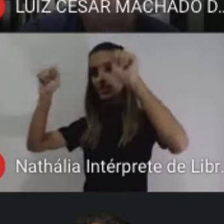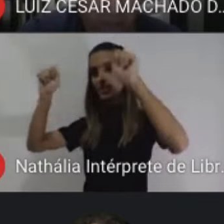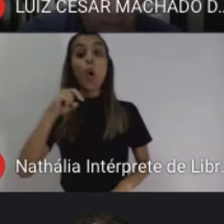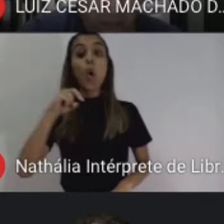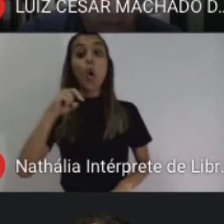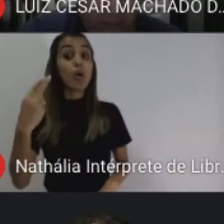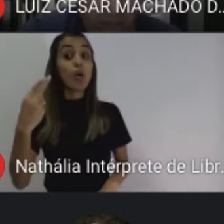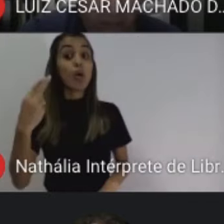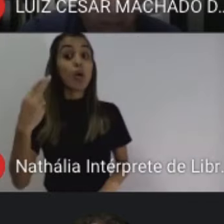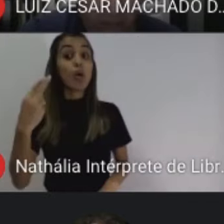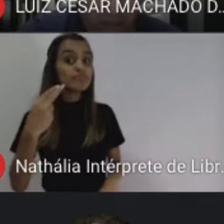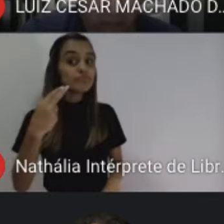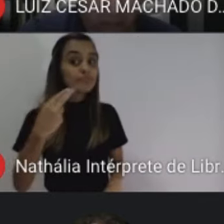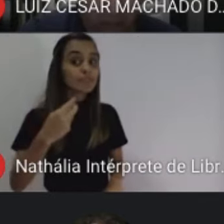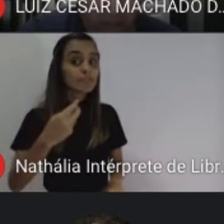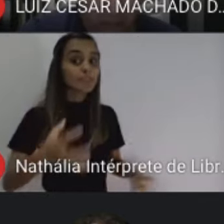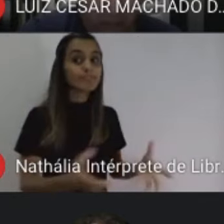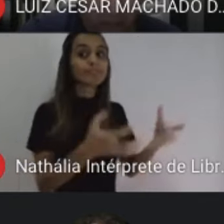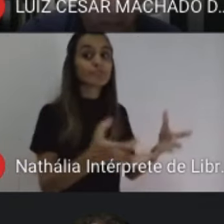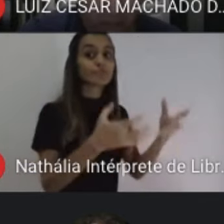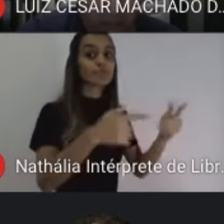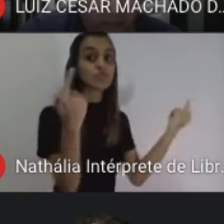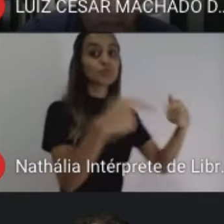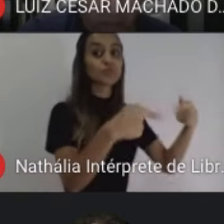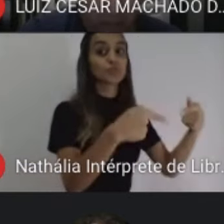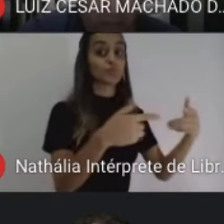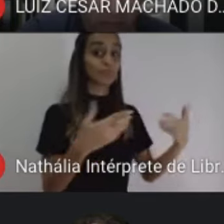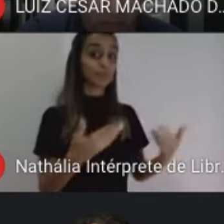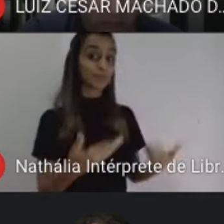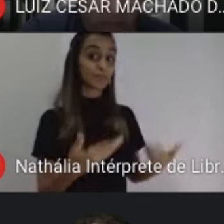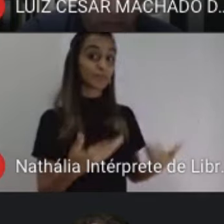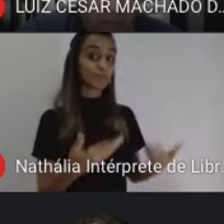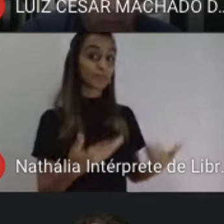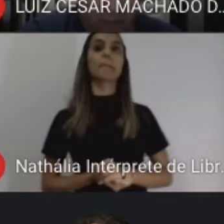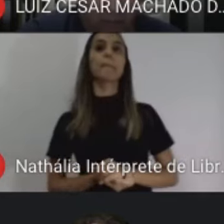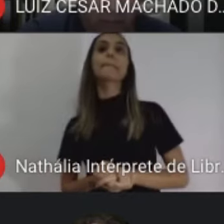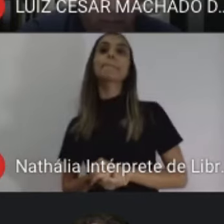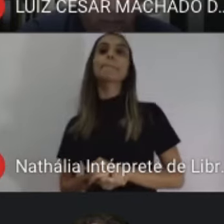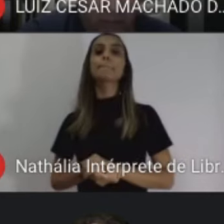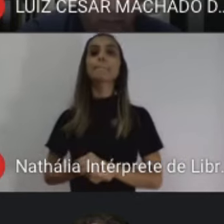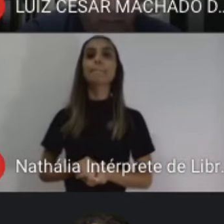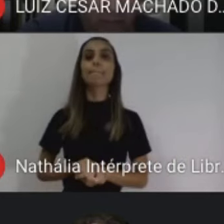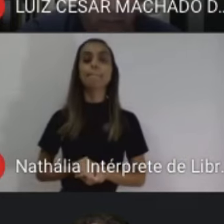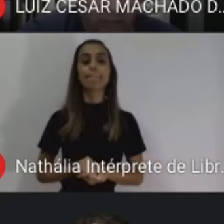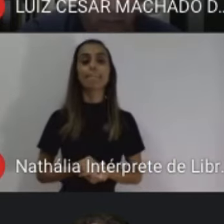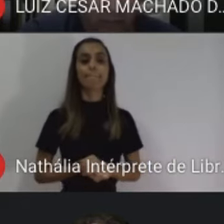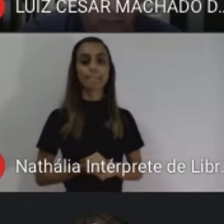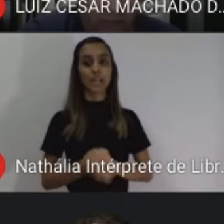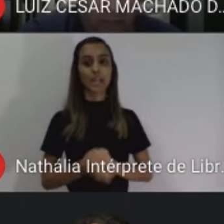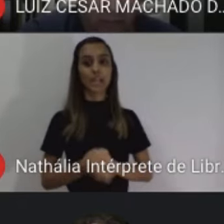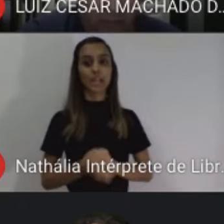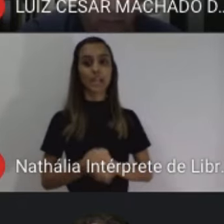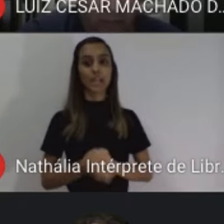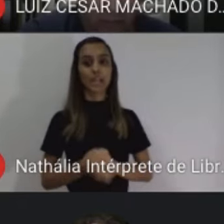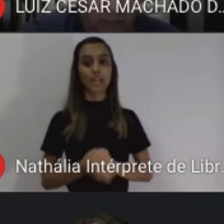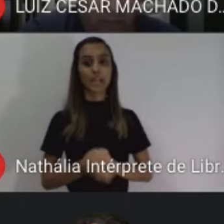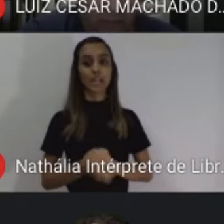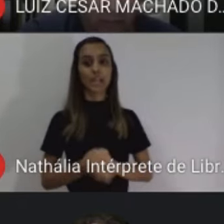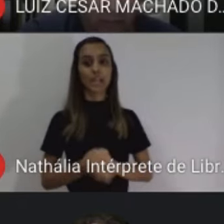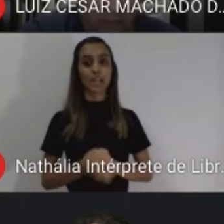palavras. Então, acho que esse é o primeiro ponto. Eu tendo, né, a compreender, inclusive pelo que eu li, que